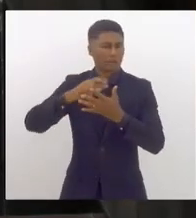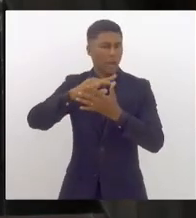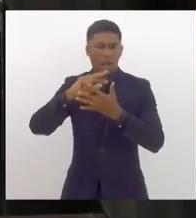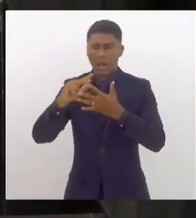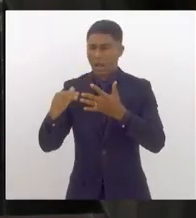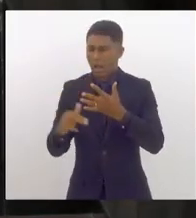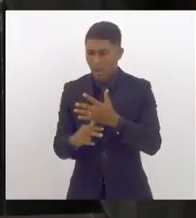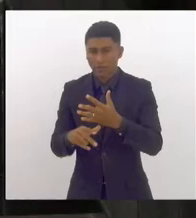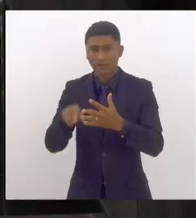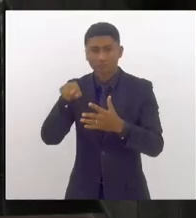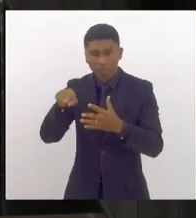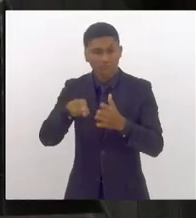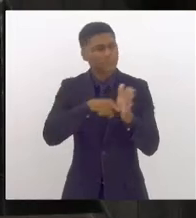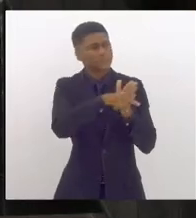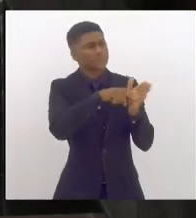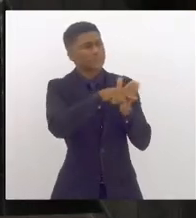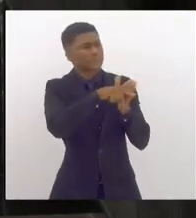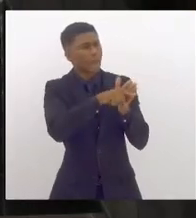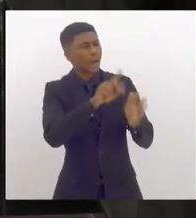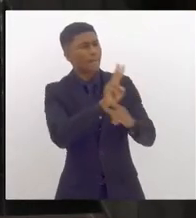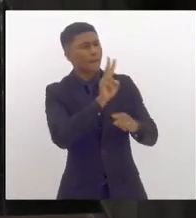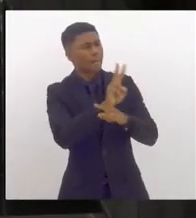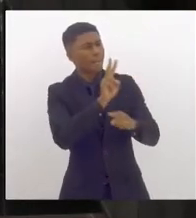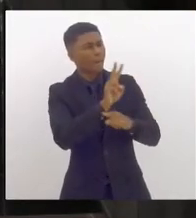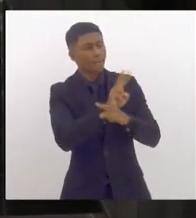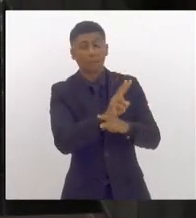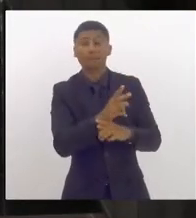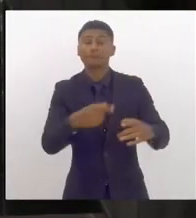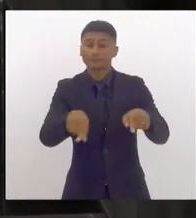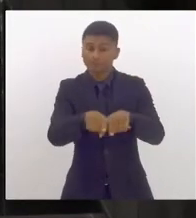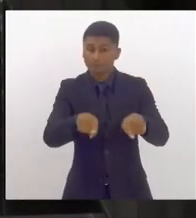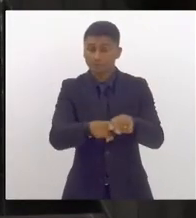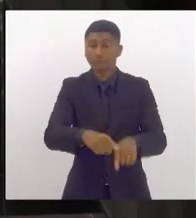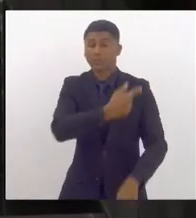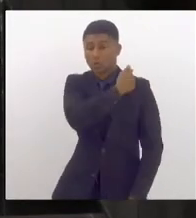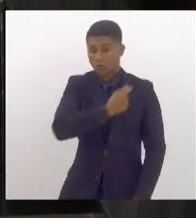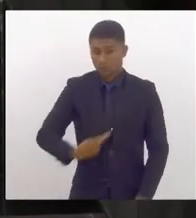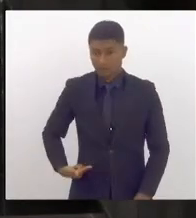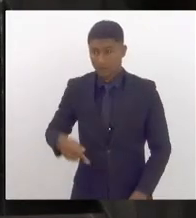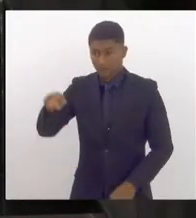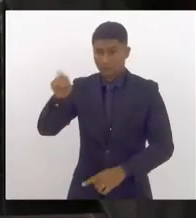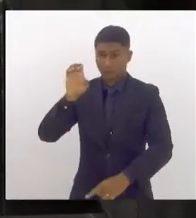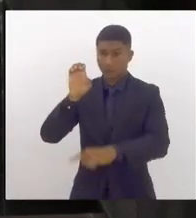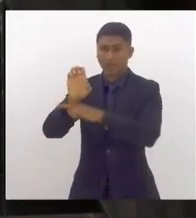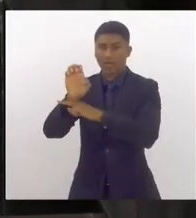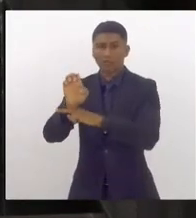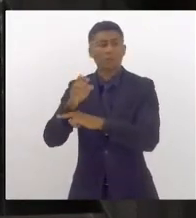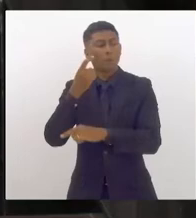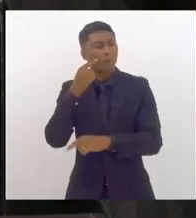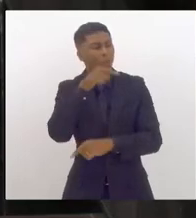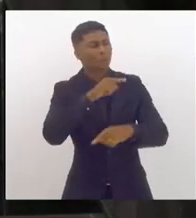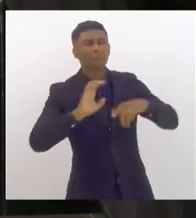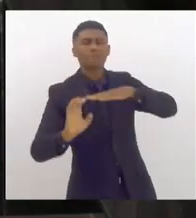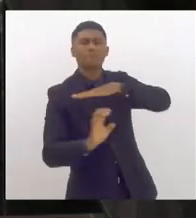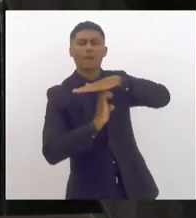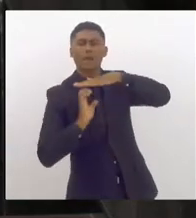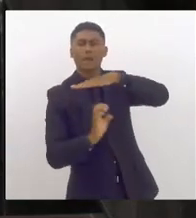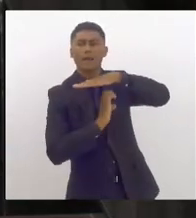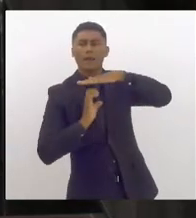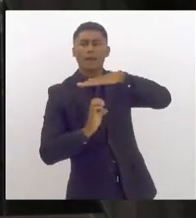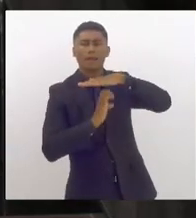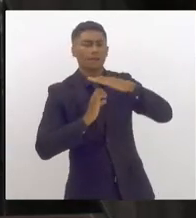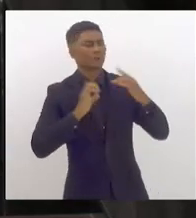ter aberto uma mesa de negociação com a concessionária para estipular o pagamento